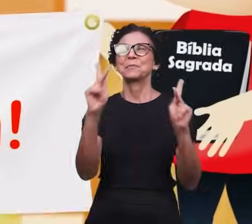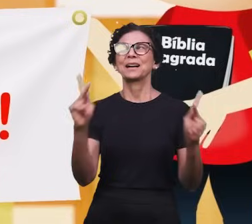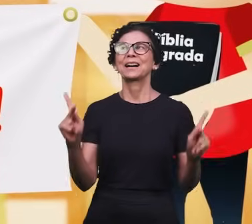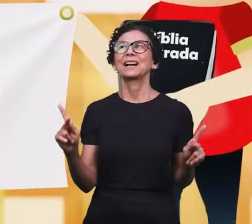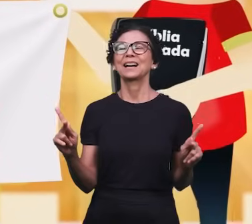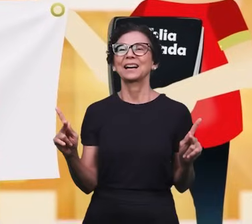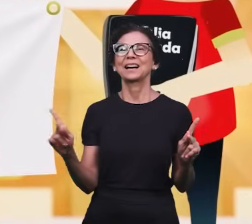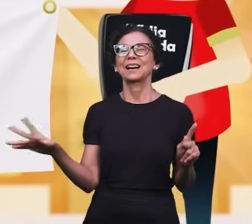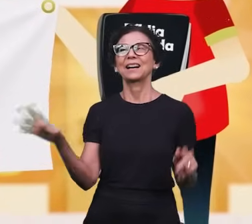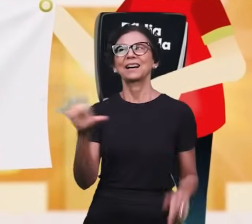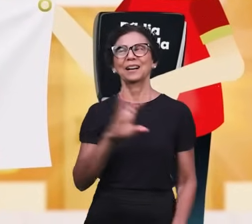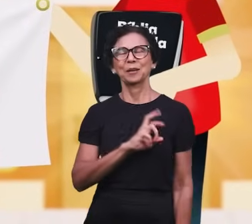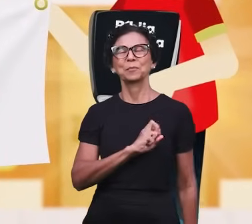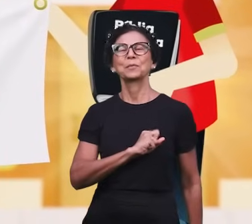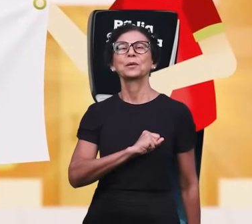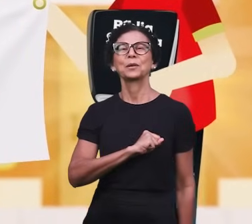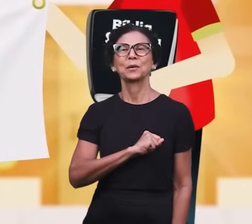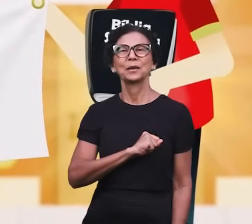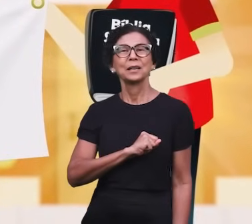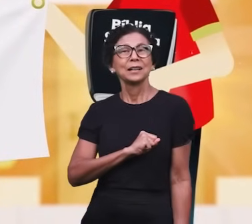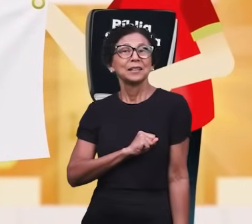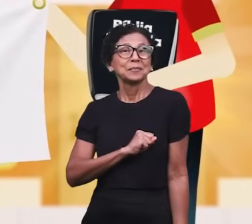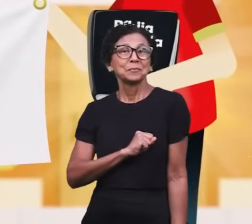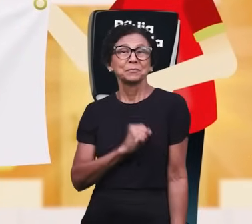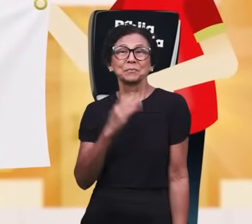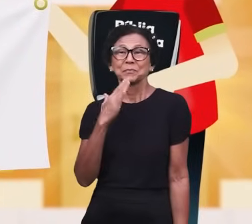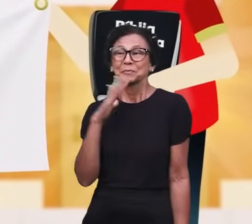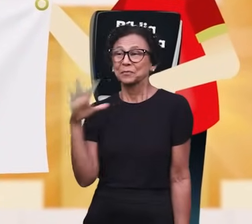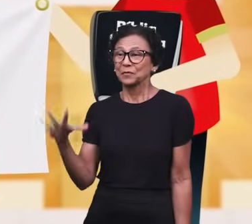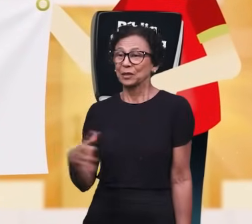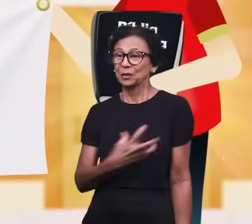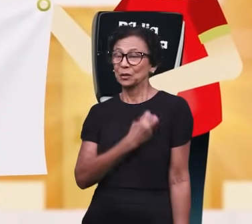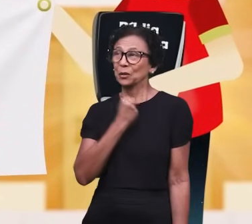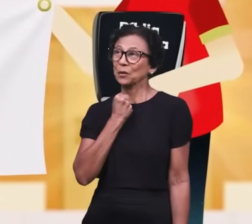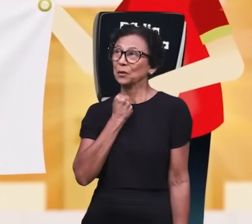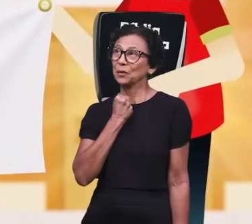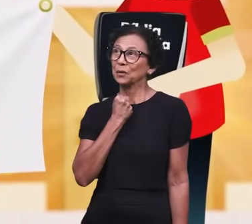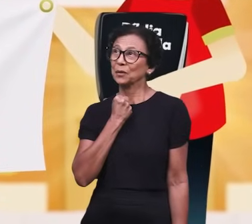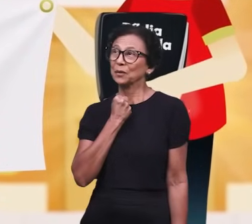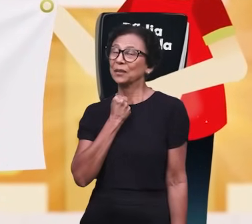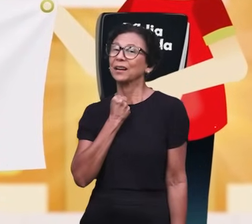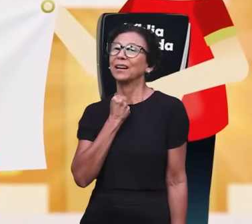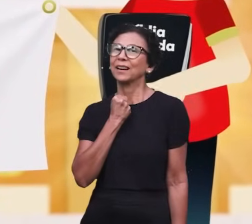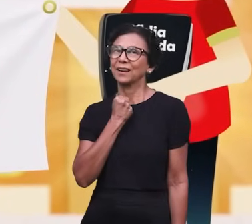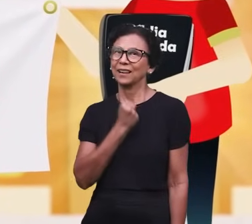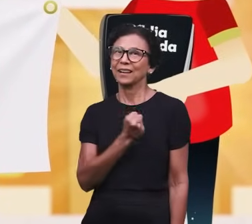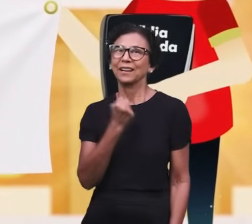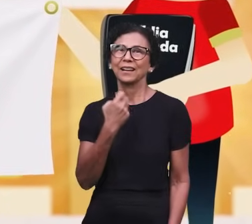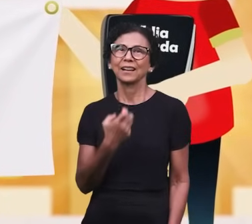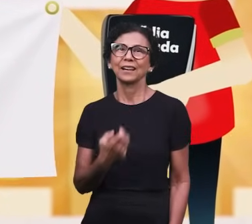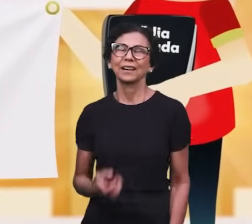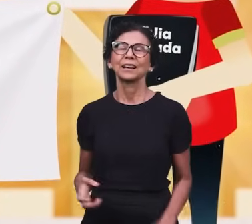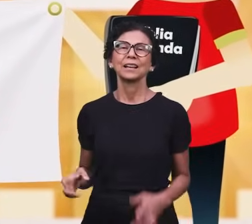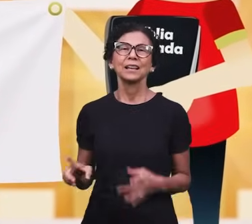É fiel, é a paz, é amor, é o Salvador,